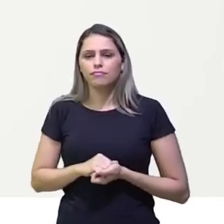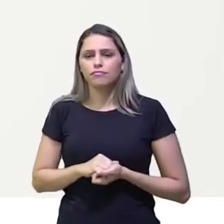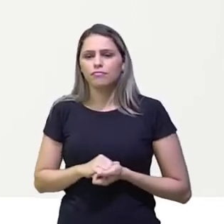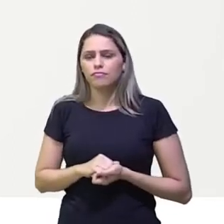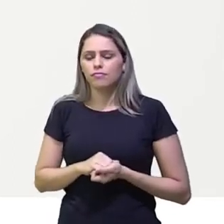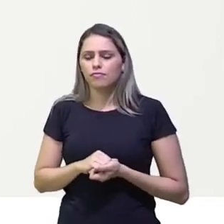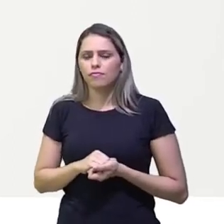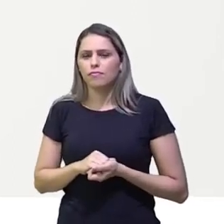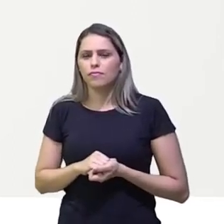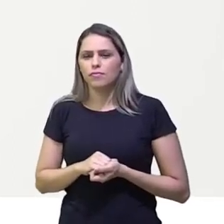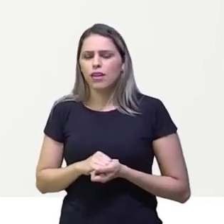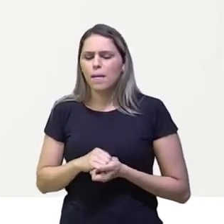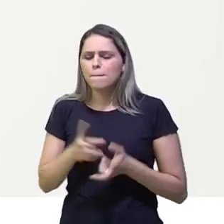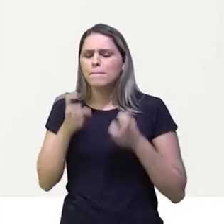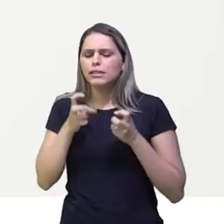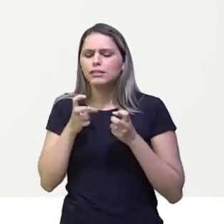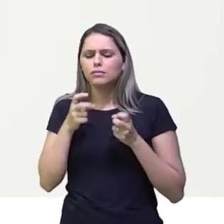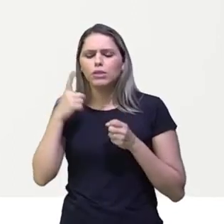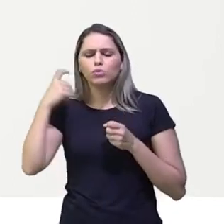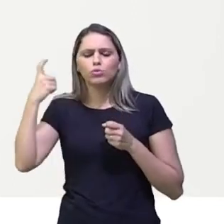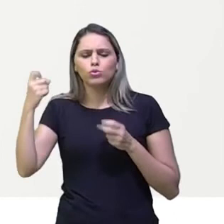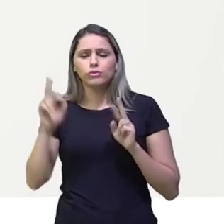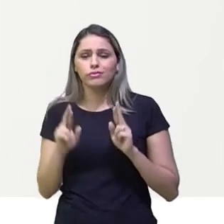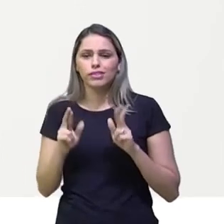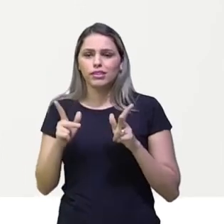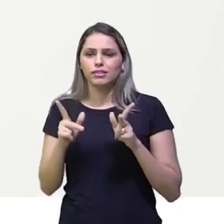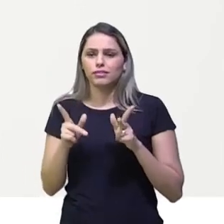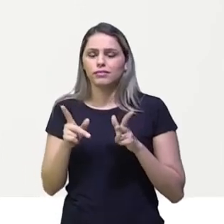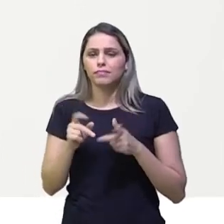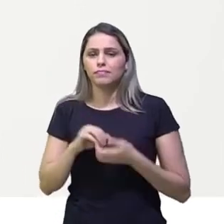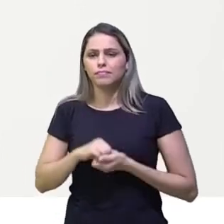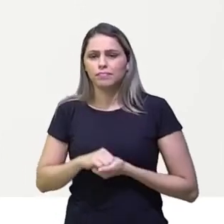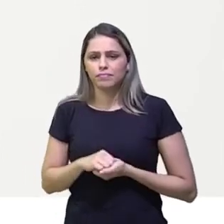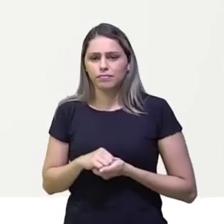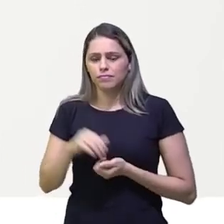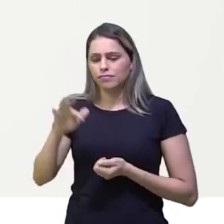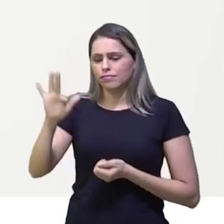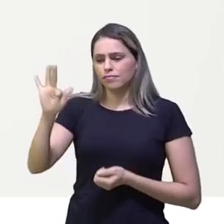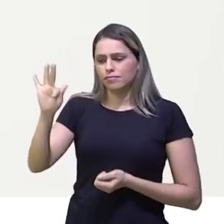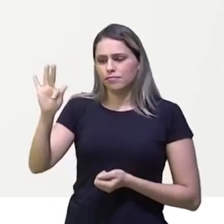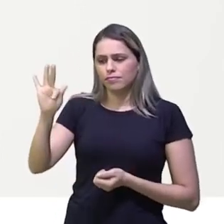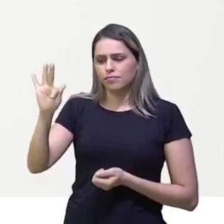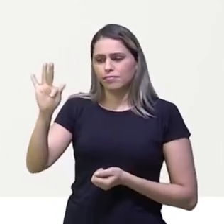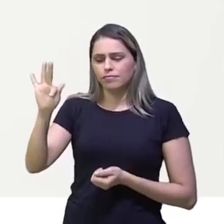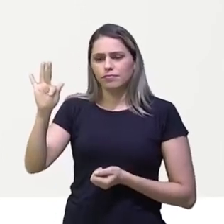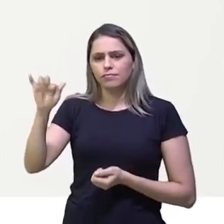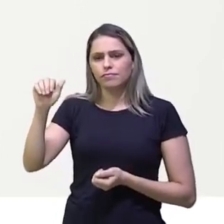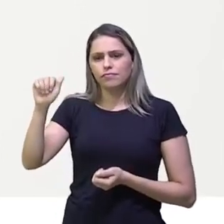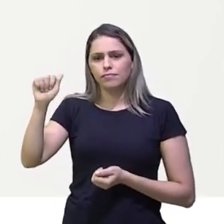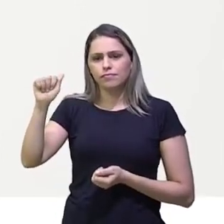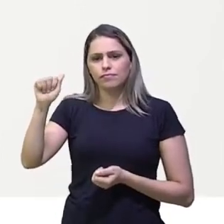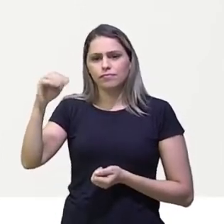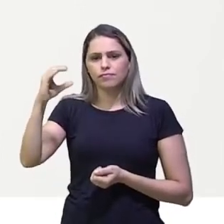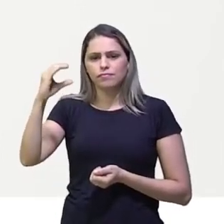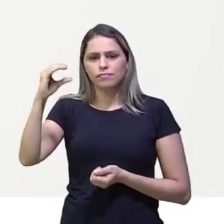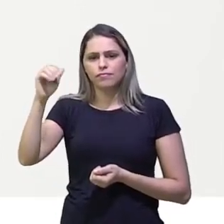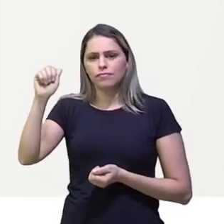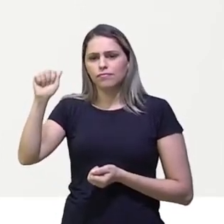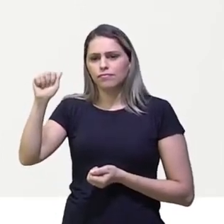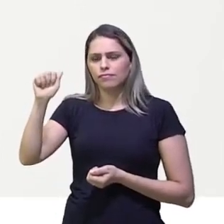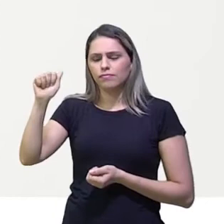dentes. E aí você vai conseguir identificar essa diferença, né? Faca, fogo. E agora vamos